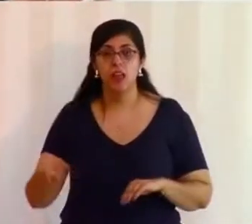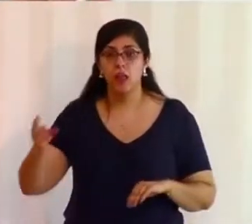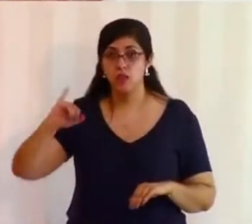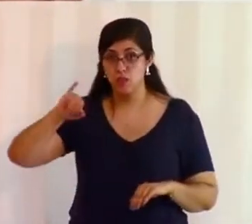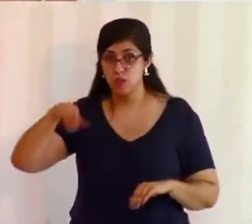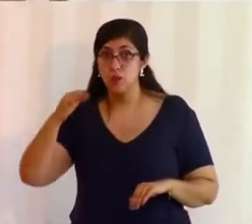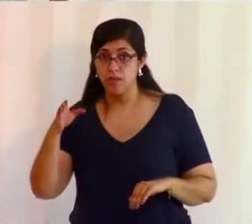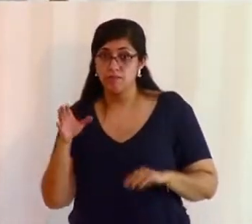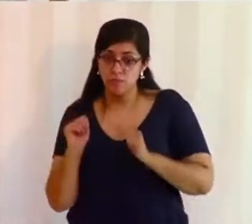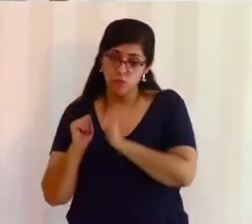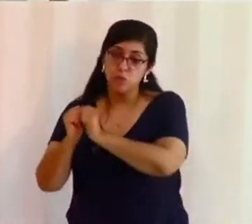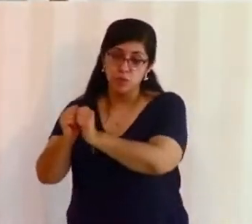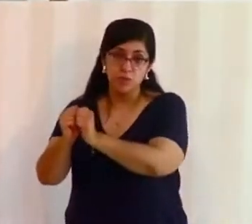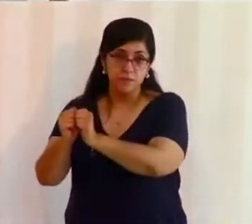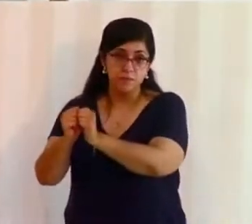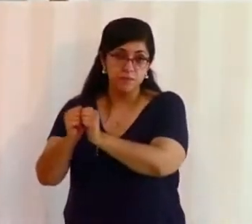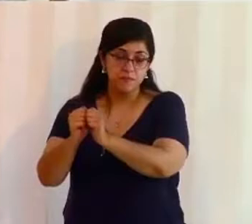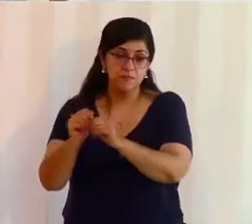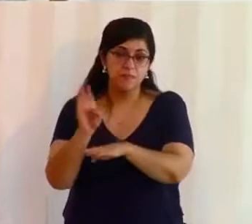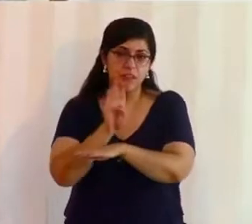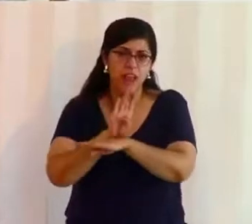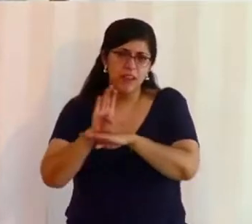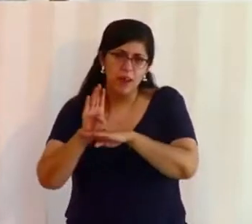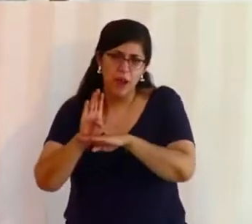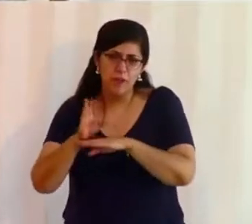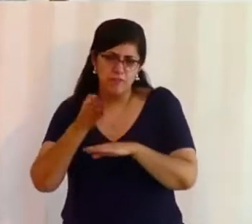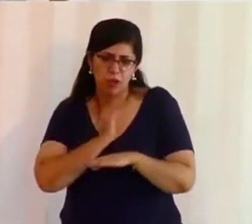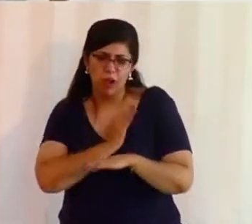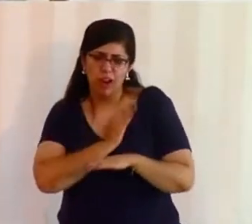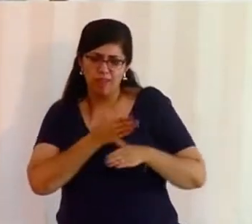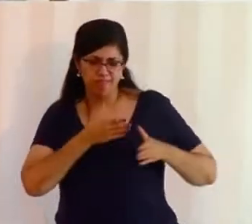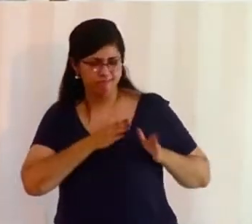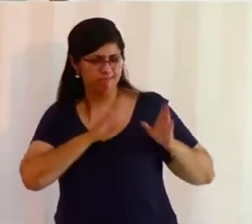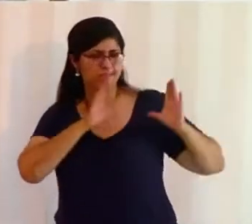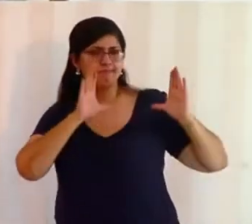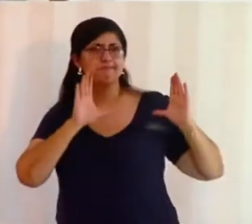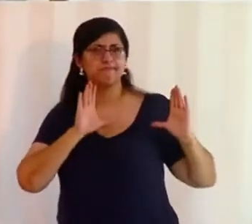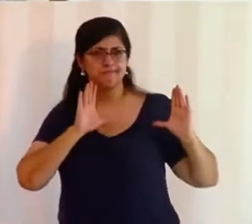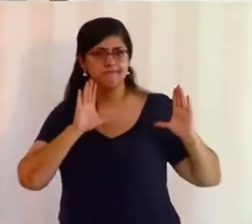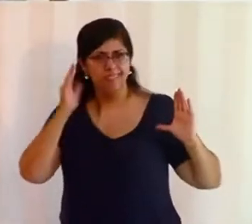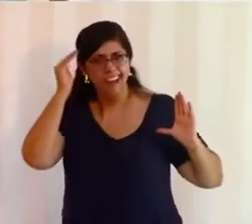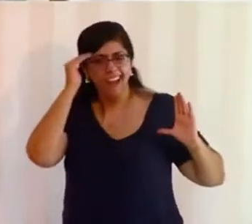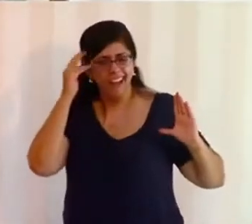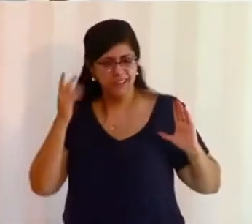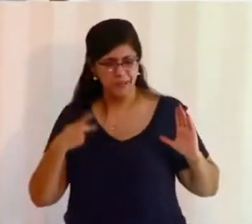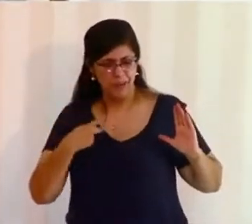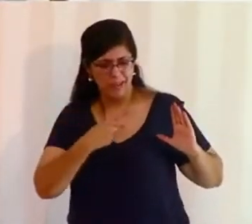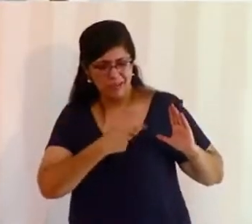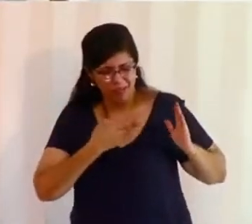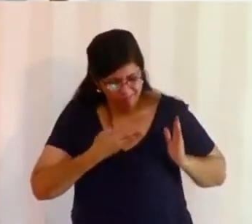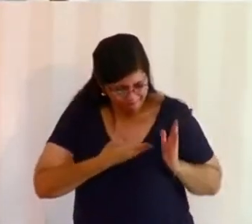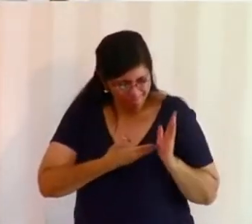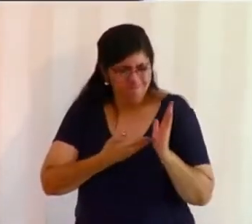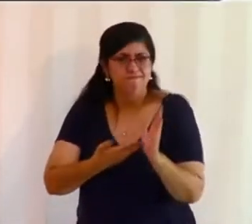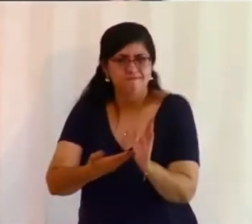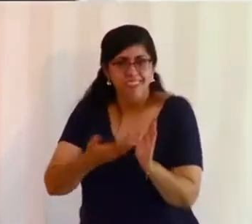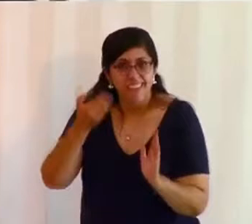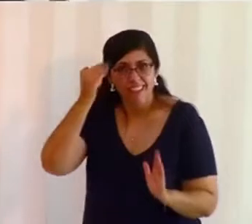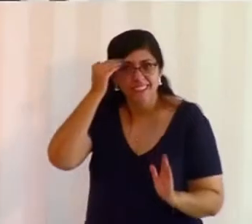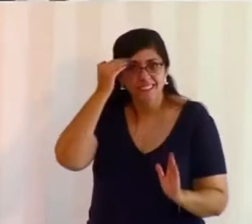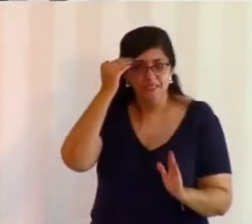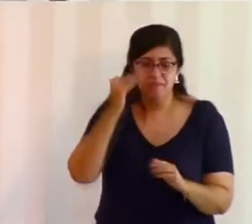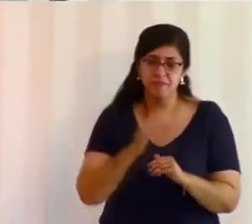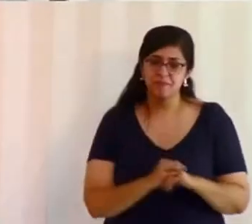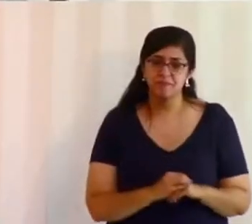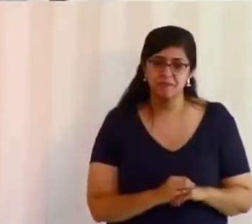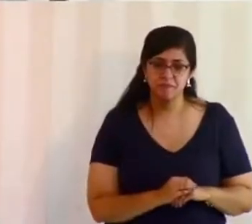falaremos dela hoje. Barnabé tem um coração pastoral. Barnabé cuidou de Saulo. Quando ninguém acreditava em Saulo, foi Barnabé que foi